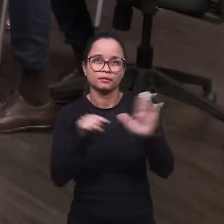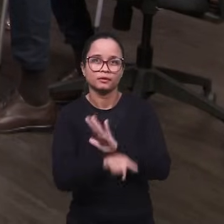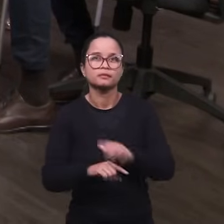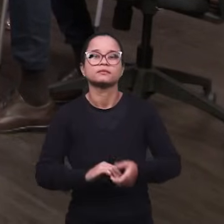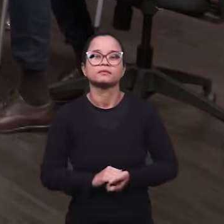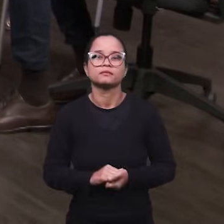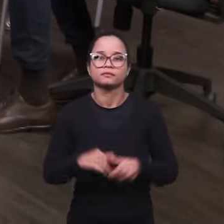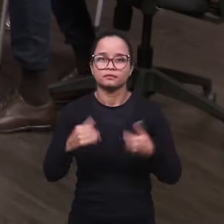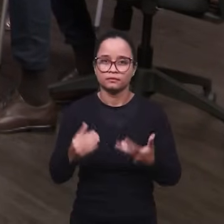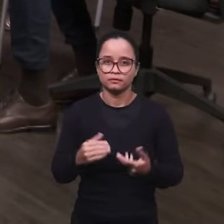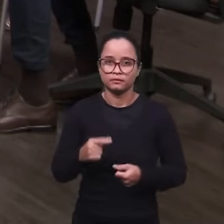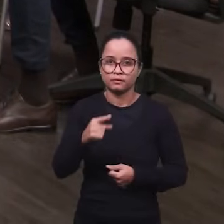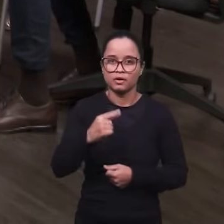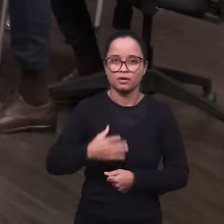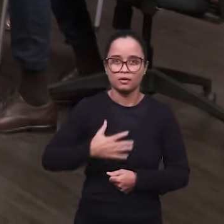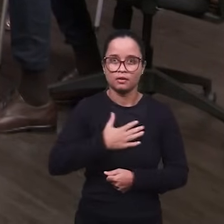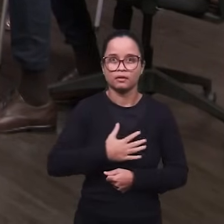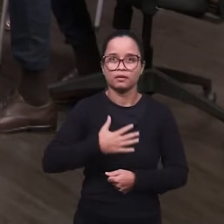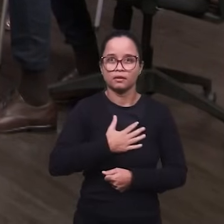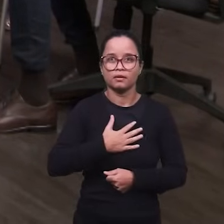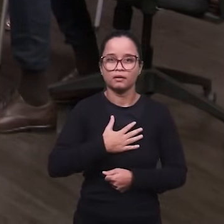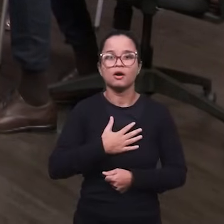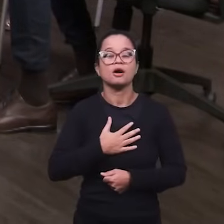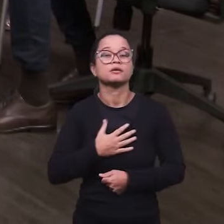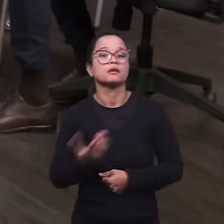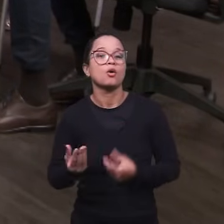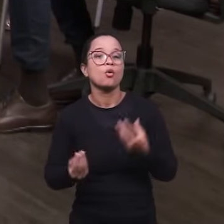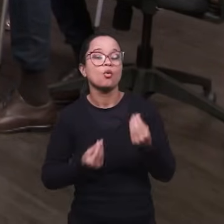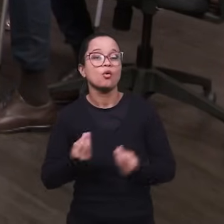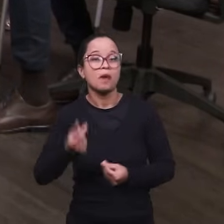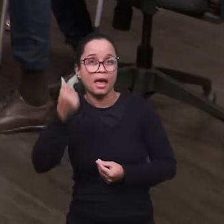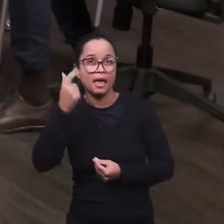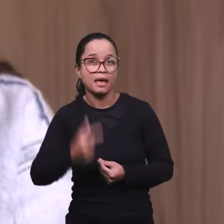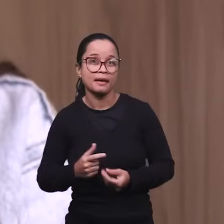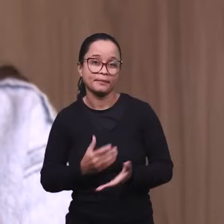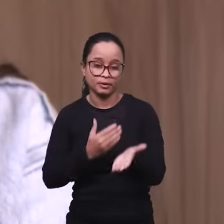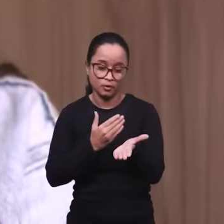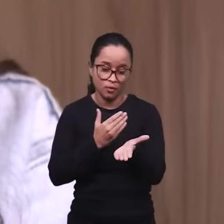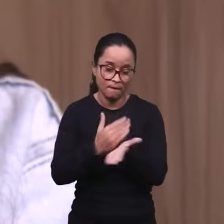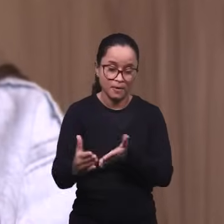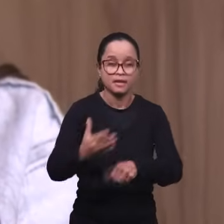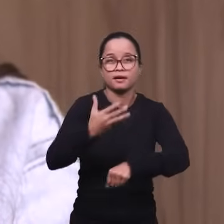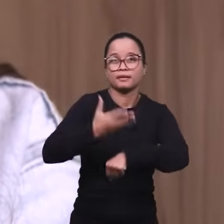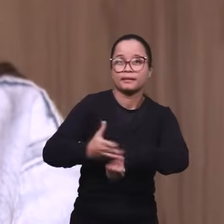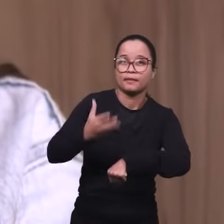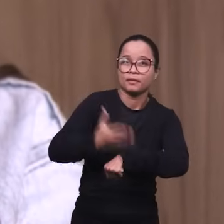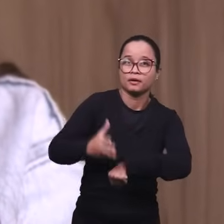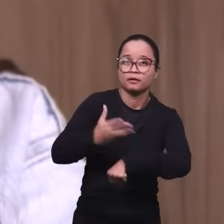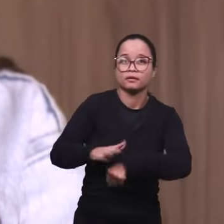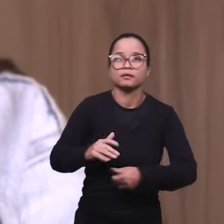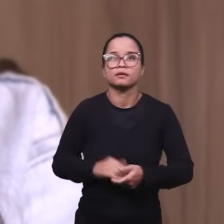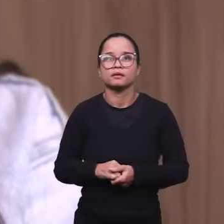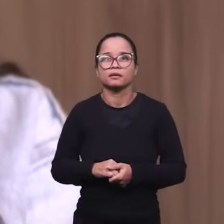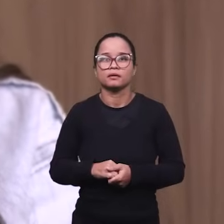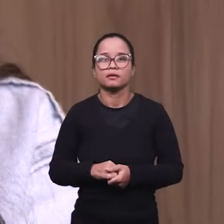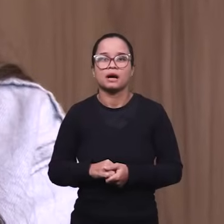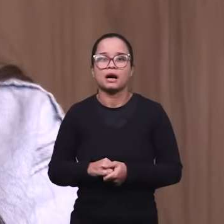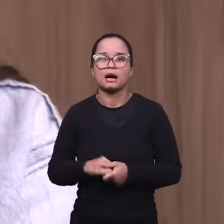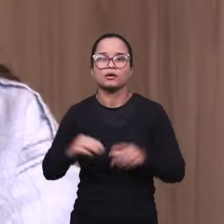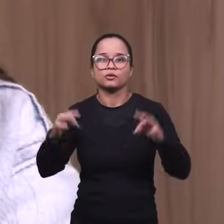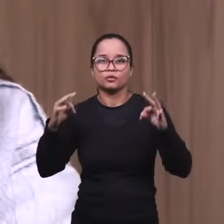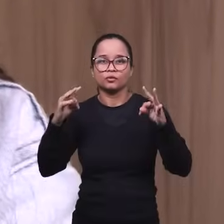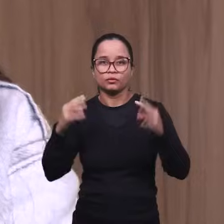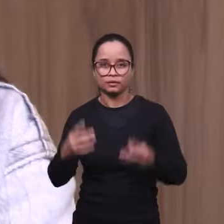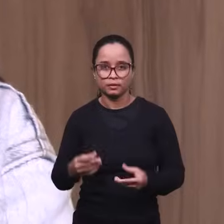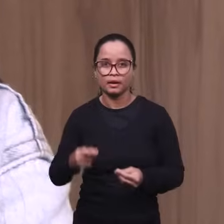fazer. Eu gostaria de saber, doutora Carla, como que eu posso fazer para começar na prática a contribuir com